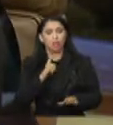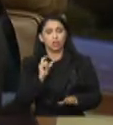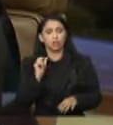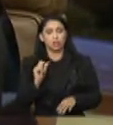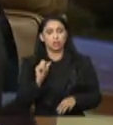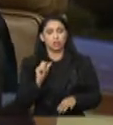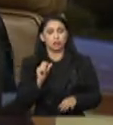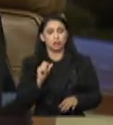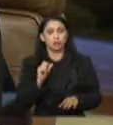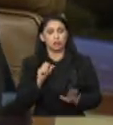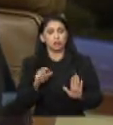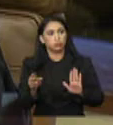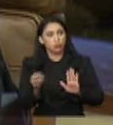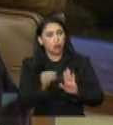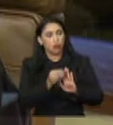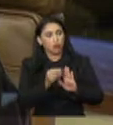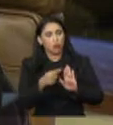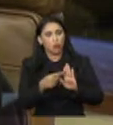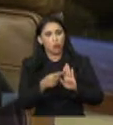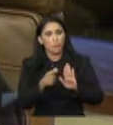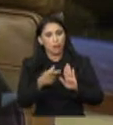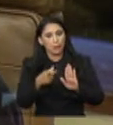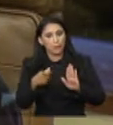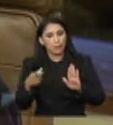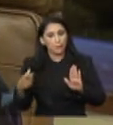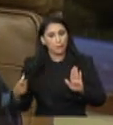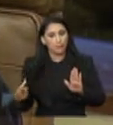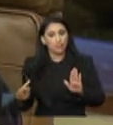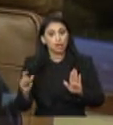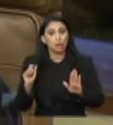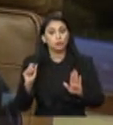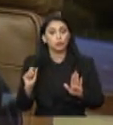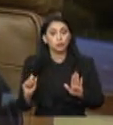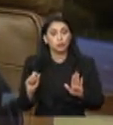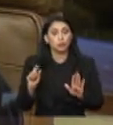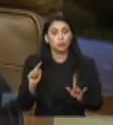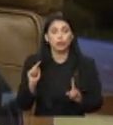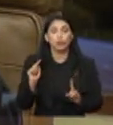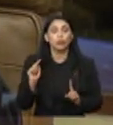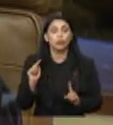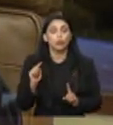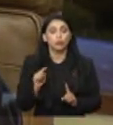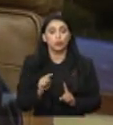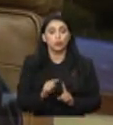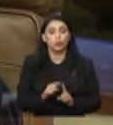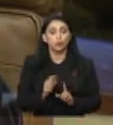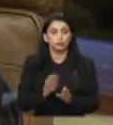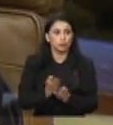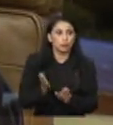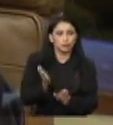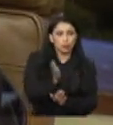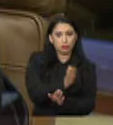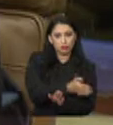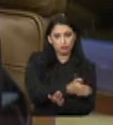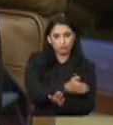objeto especificamente ainda mais amplo no sentido da irretroatividade